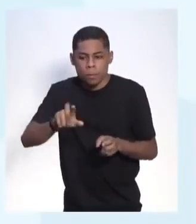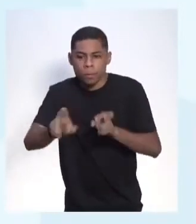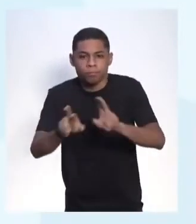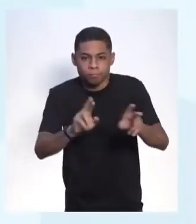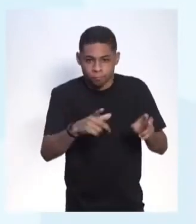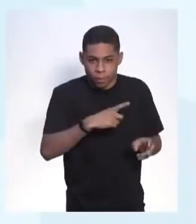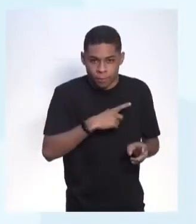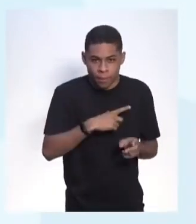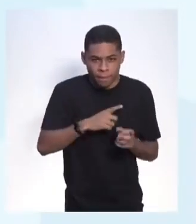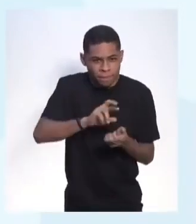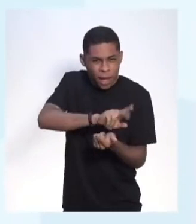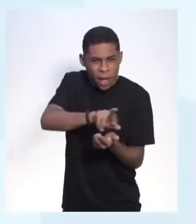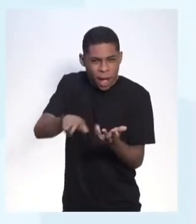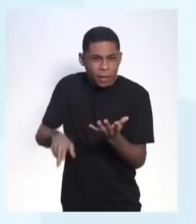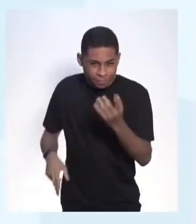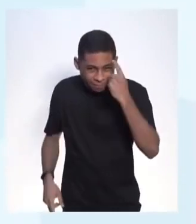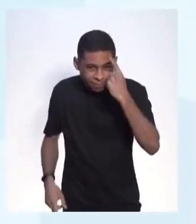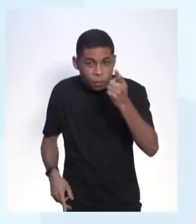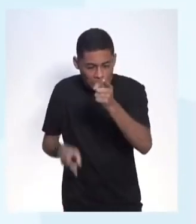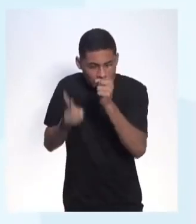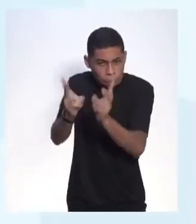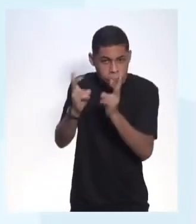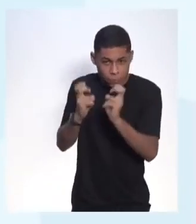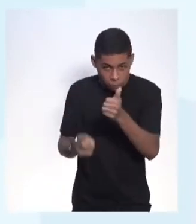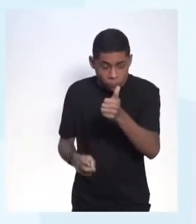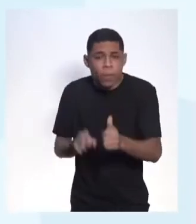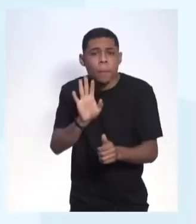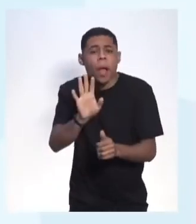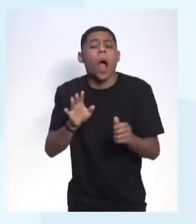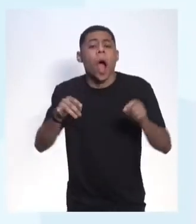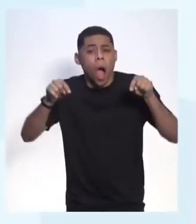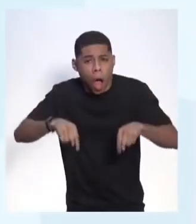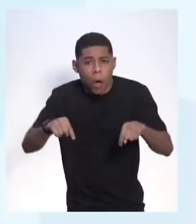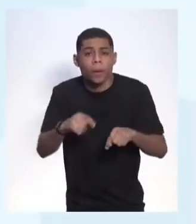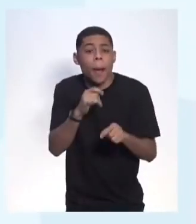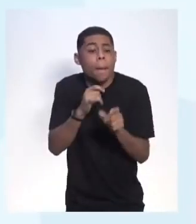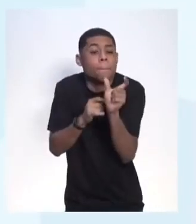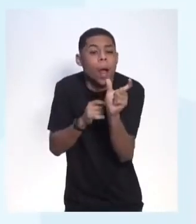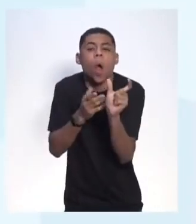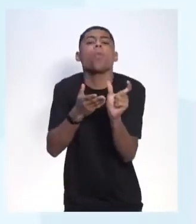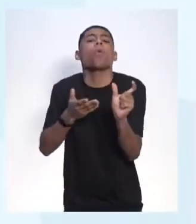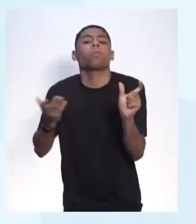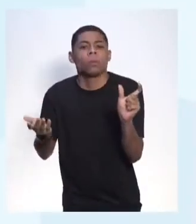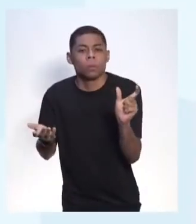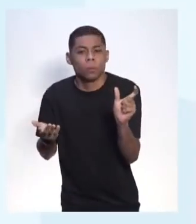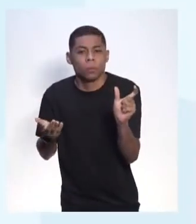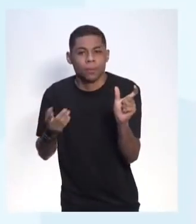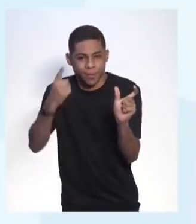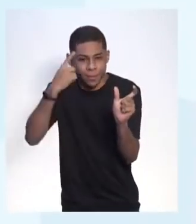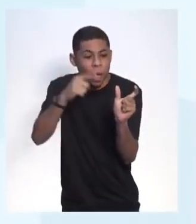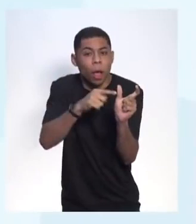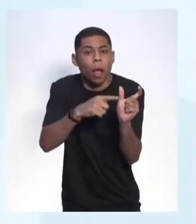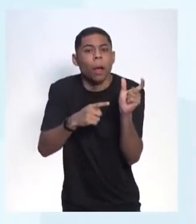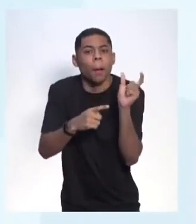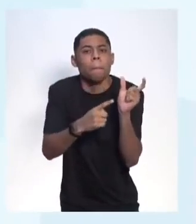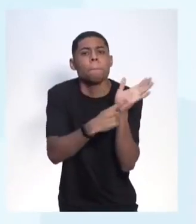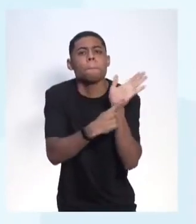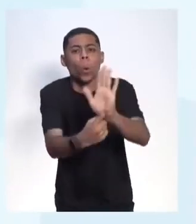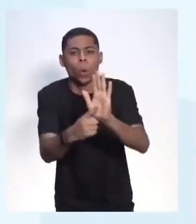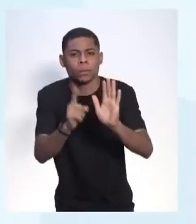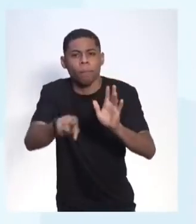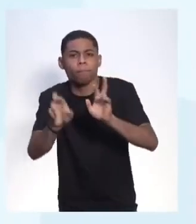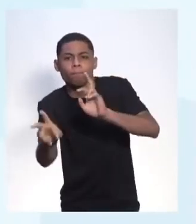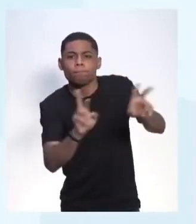percebe que vocês notaram. Quais palavras, agora que são elas, sinalizam isso e de quais variações